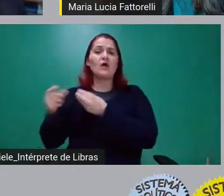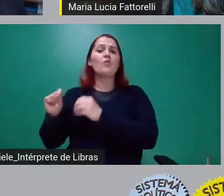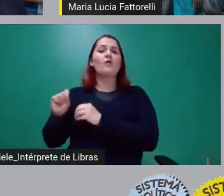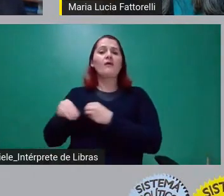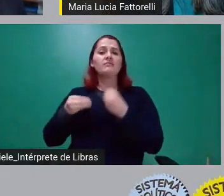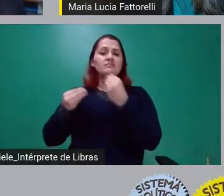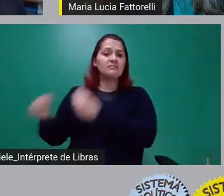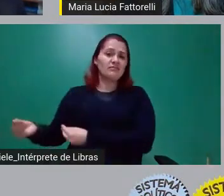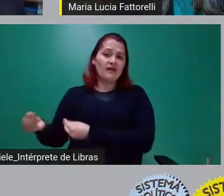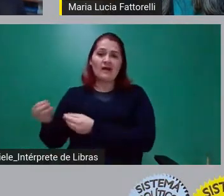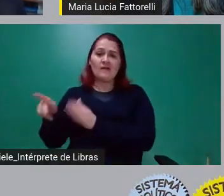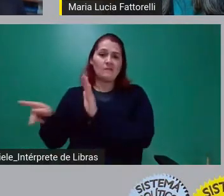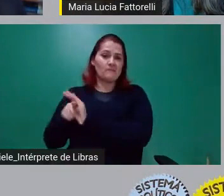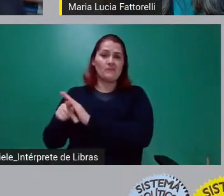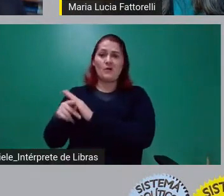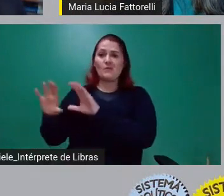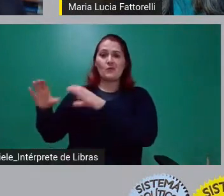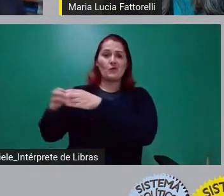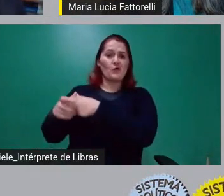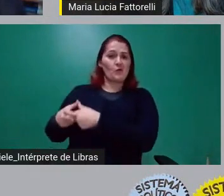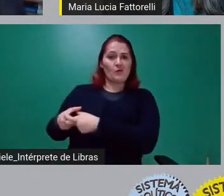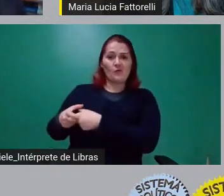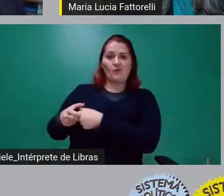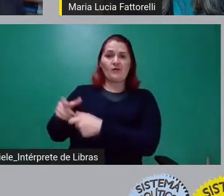sem segurança. Então,